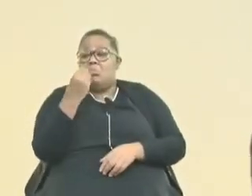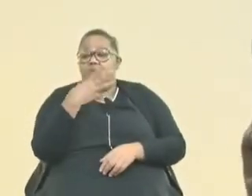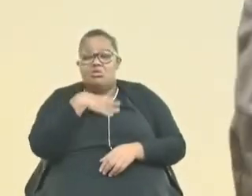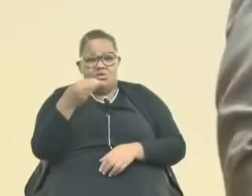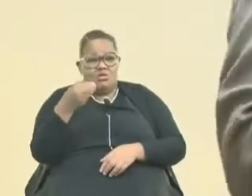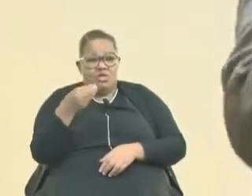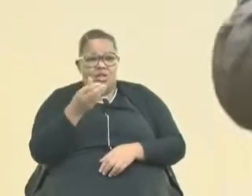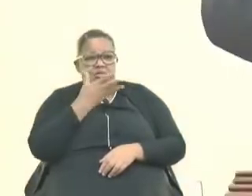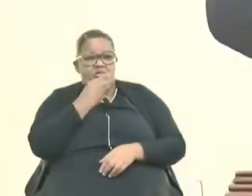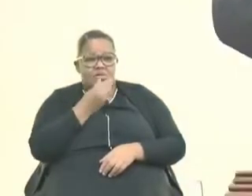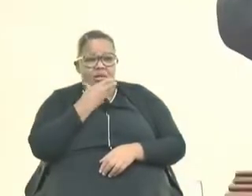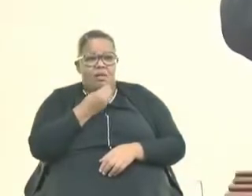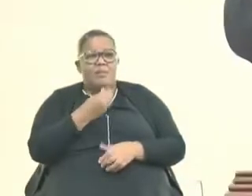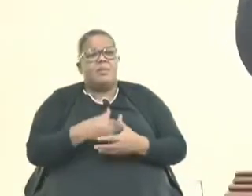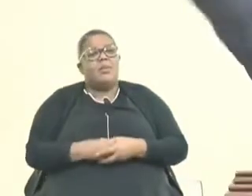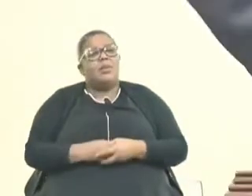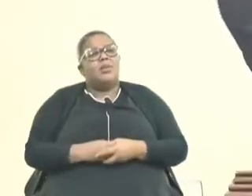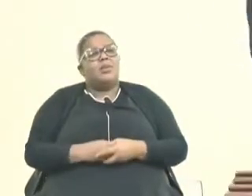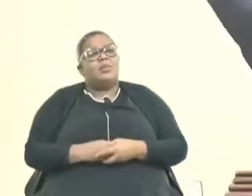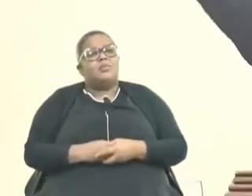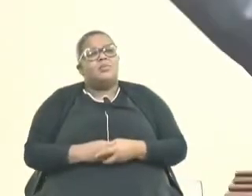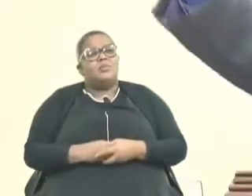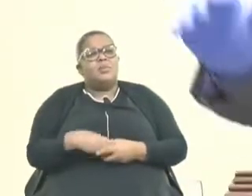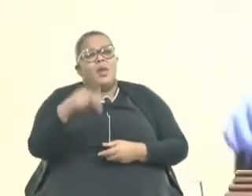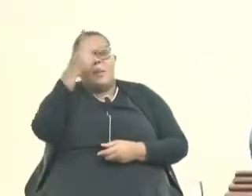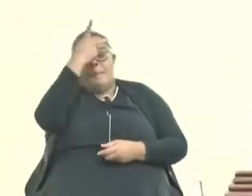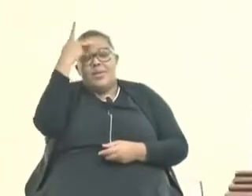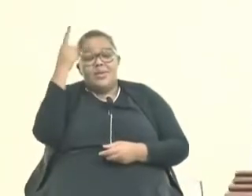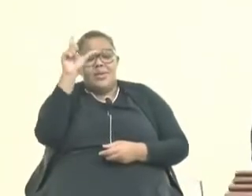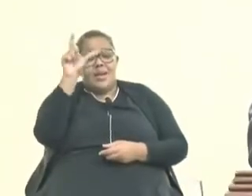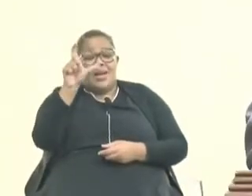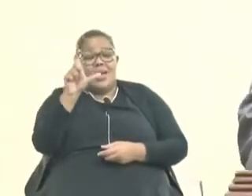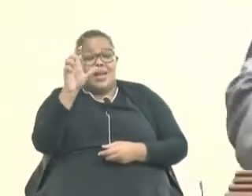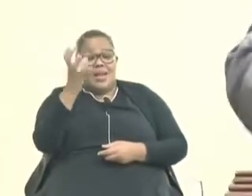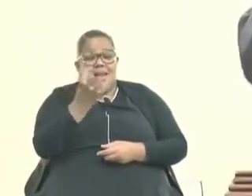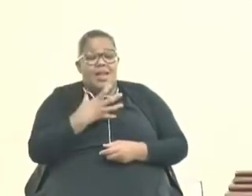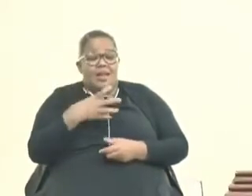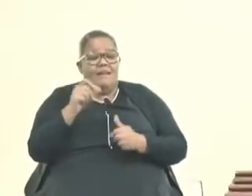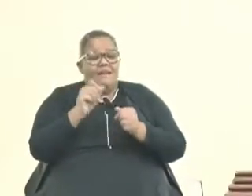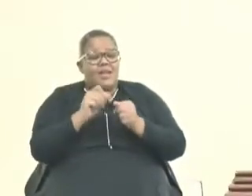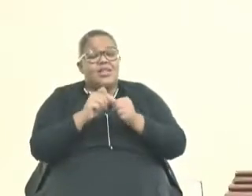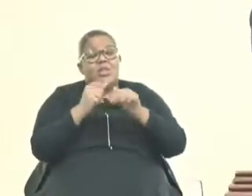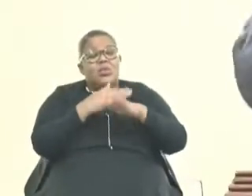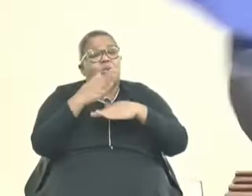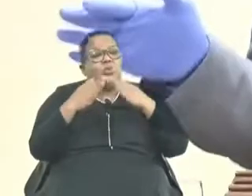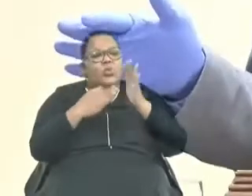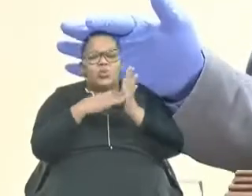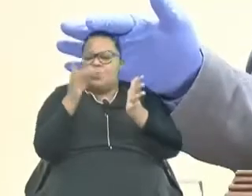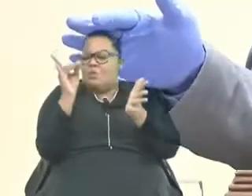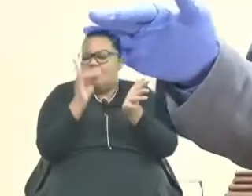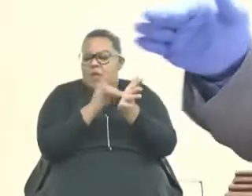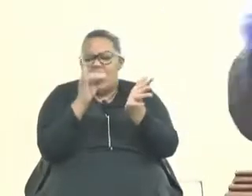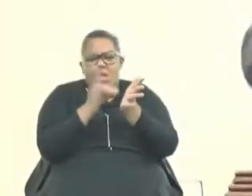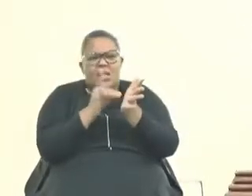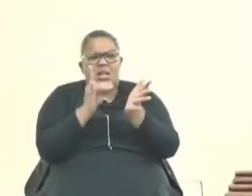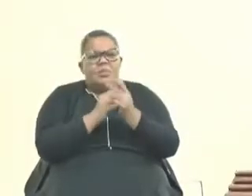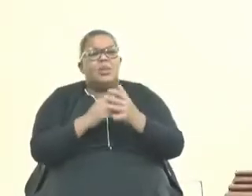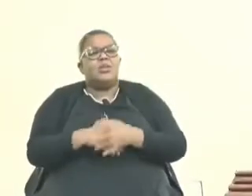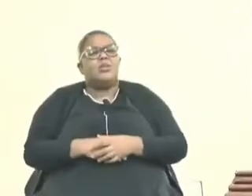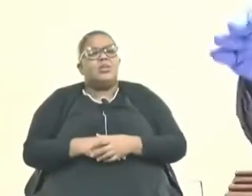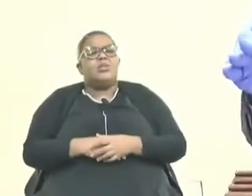irmãos Oi gente que se desfazer tudo religiosamente mas tem moral senhor zero